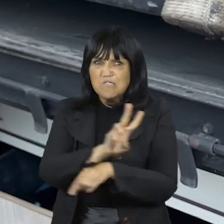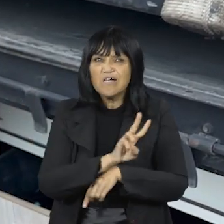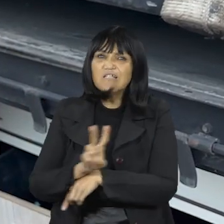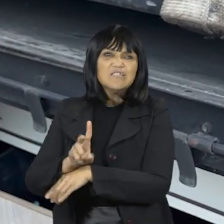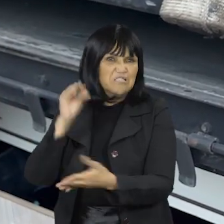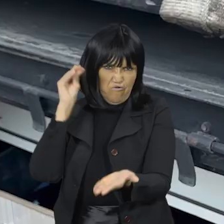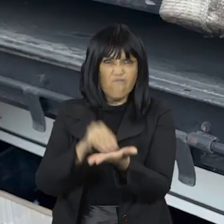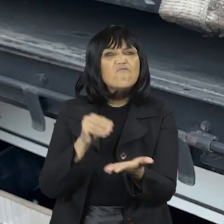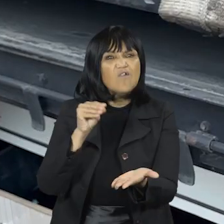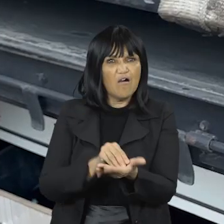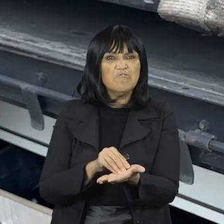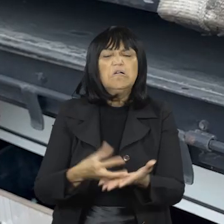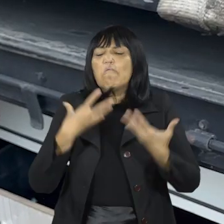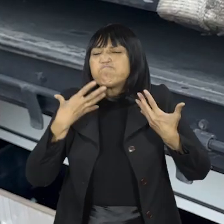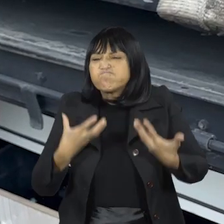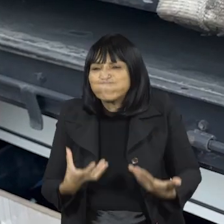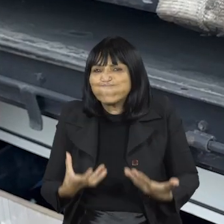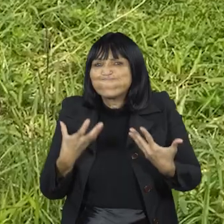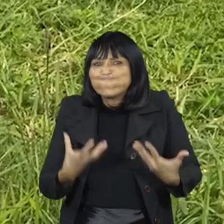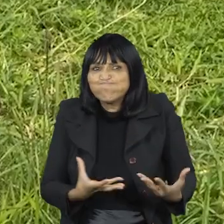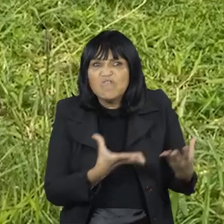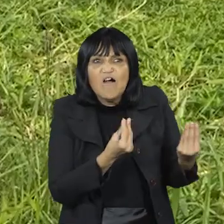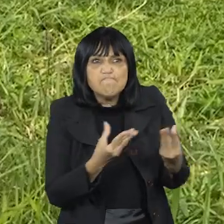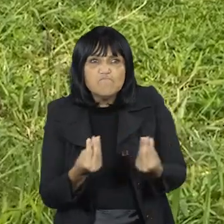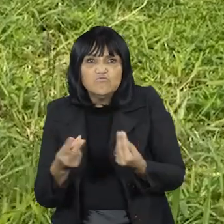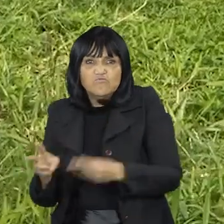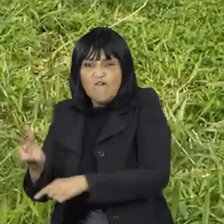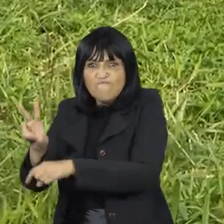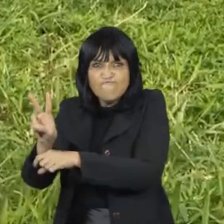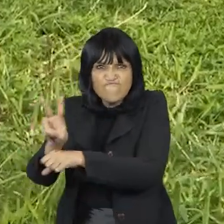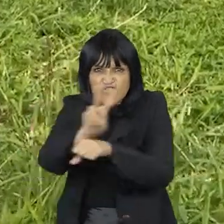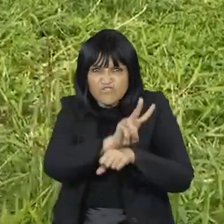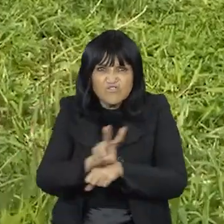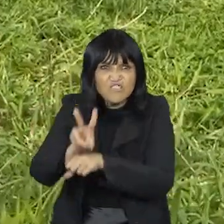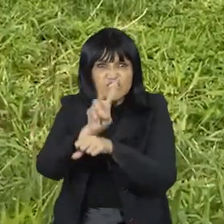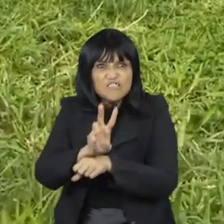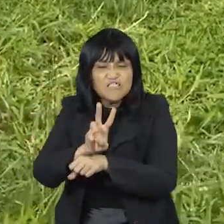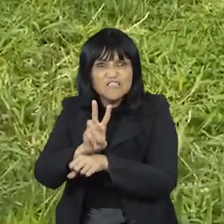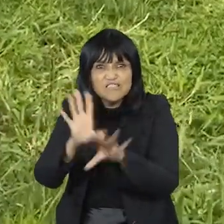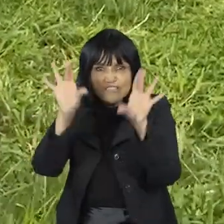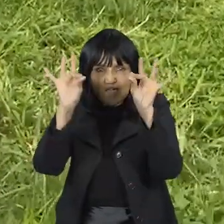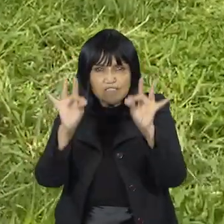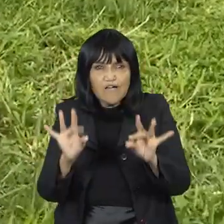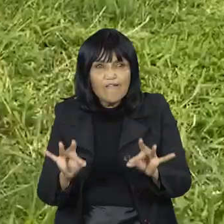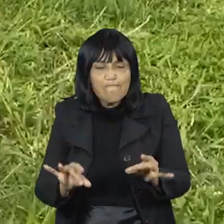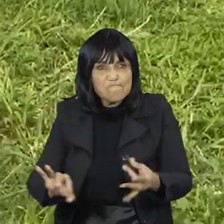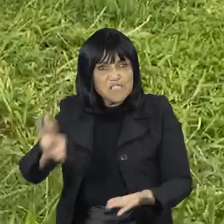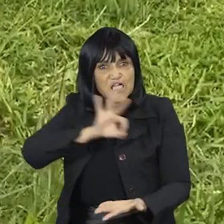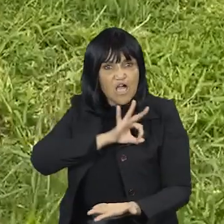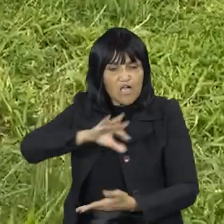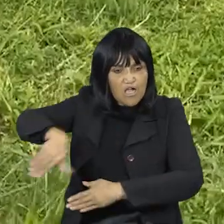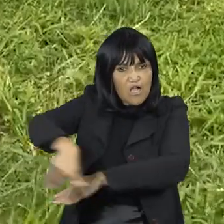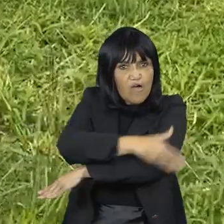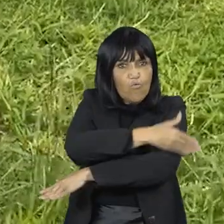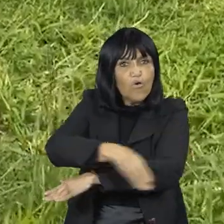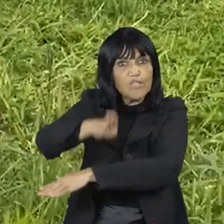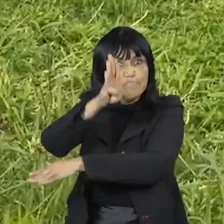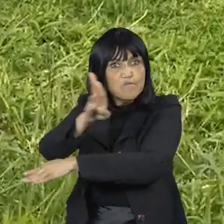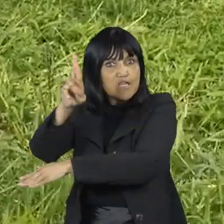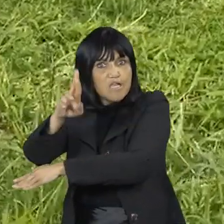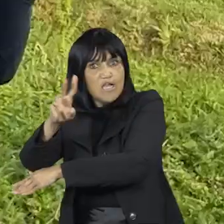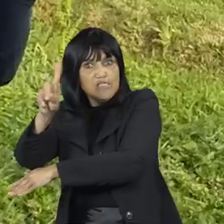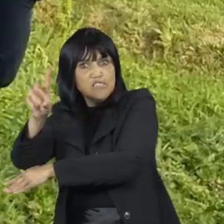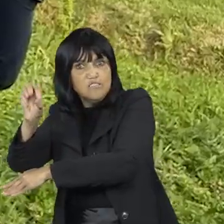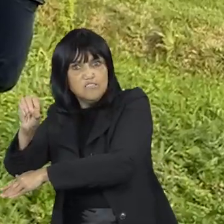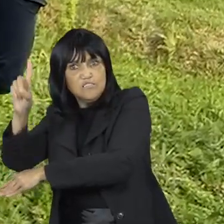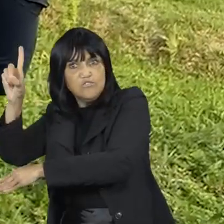excesso de peso ali é brutal. Uma das vistorias mais detalhadas foi realizada nas vias marginais da